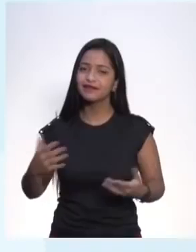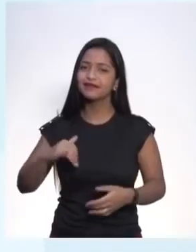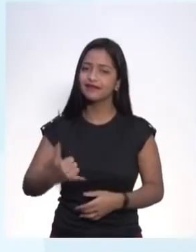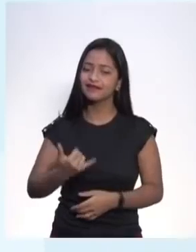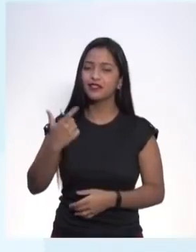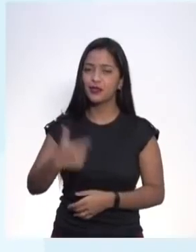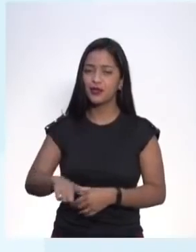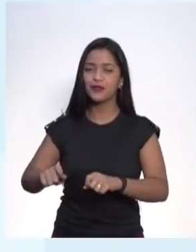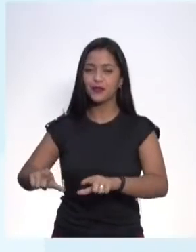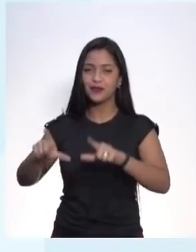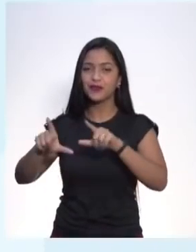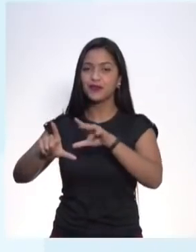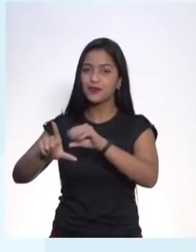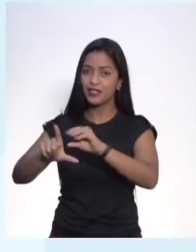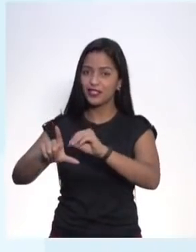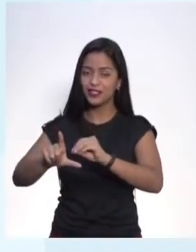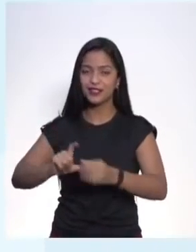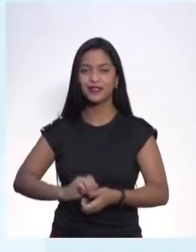De novo o print. É